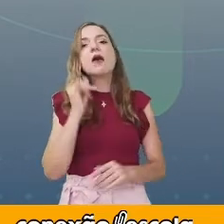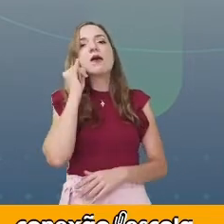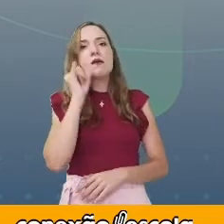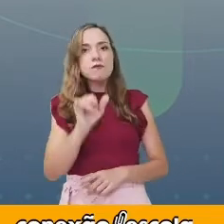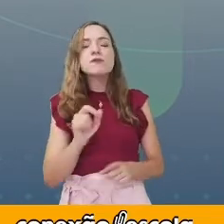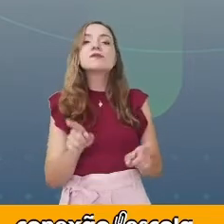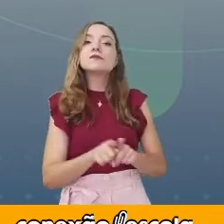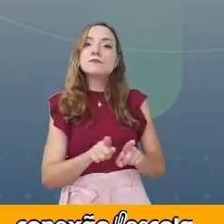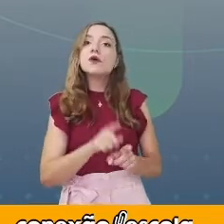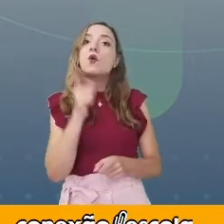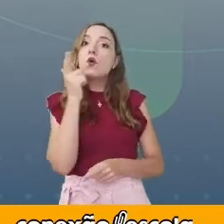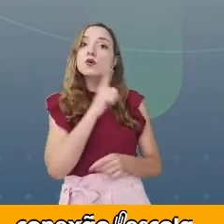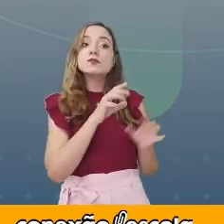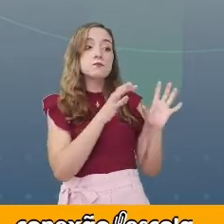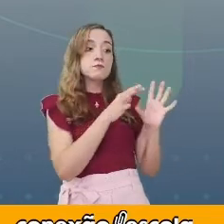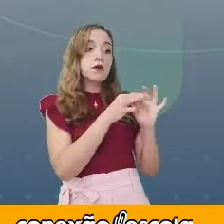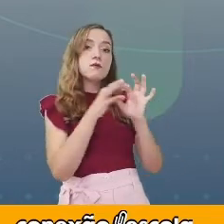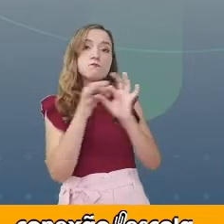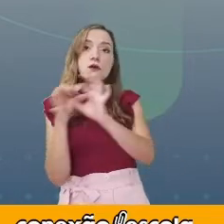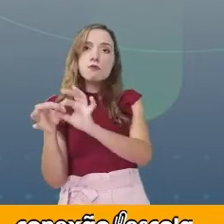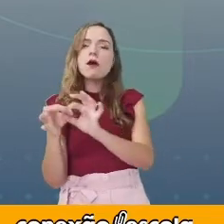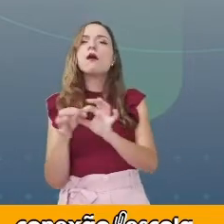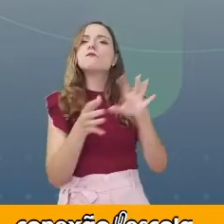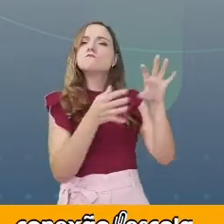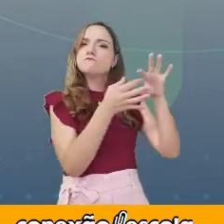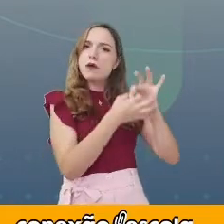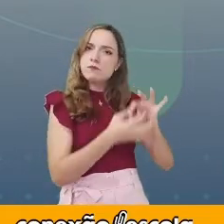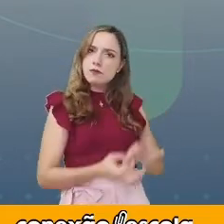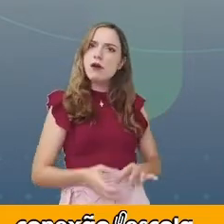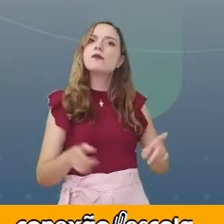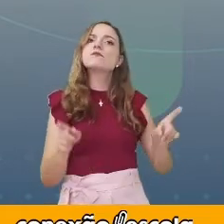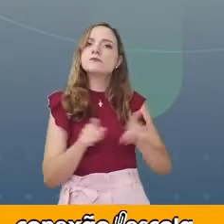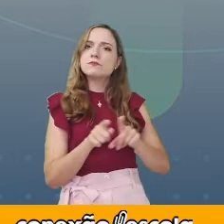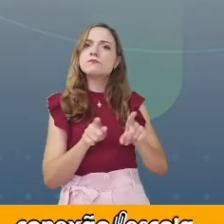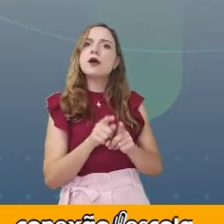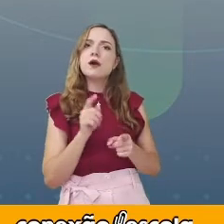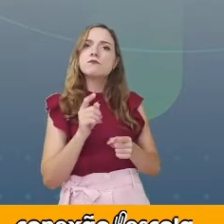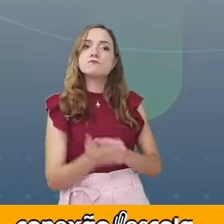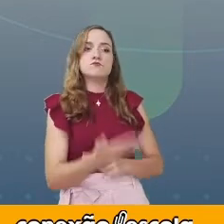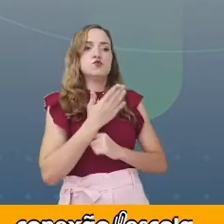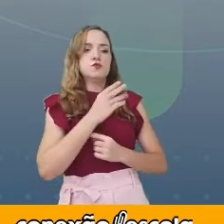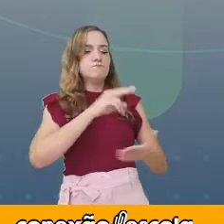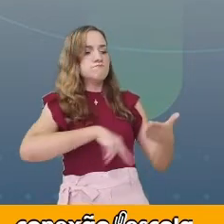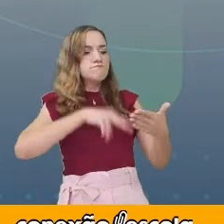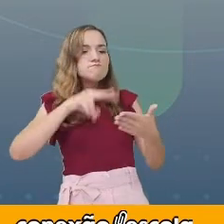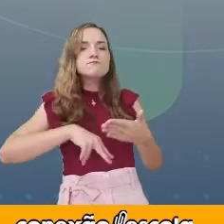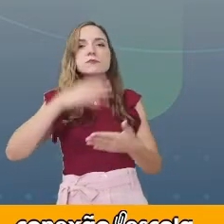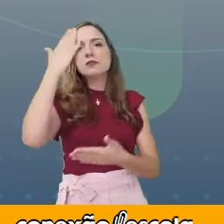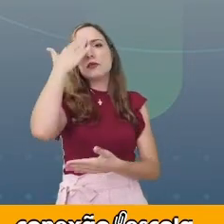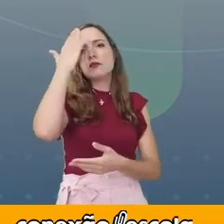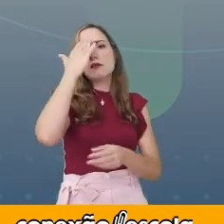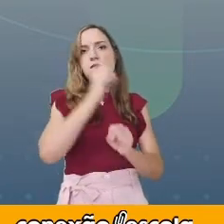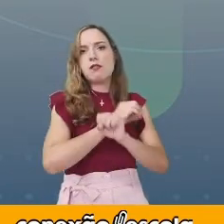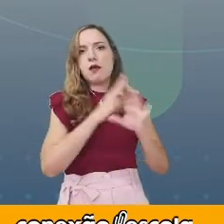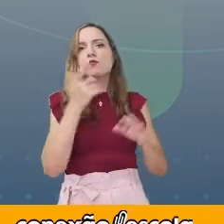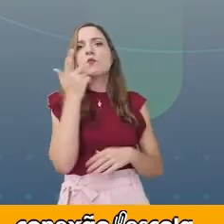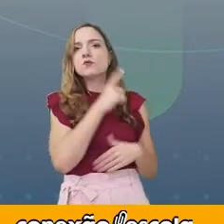também amarrar uma parte do texto à outra, também colaborando para a progressão,